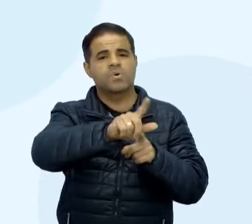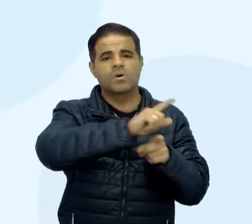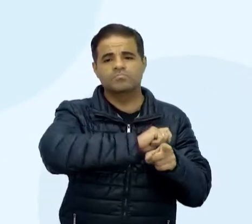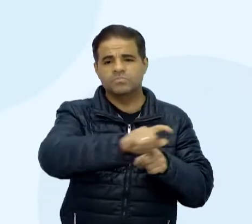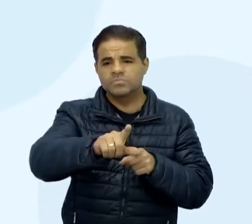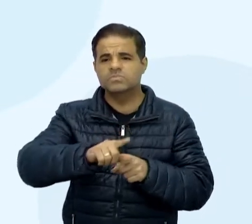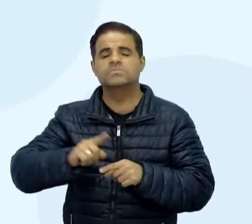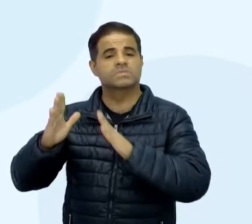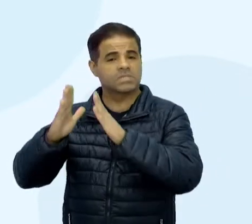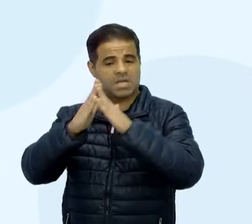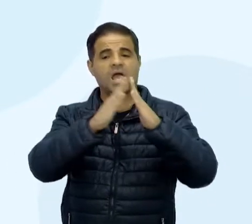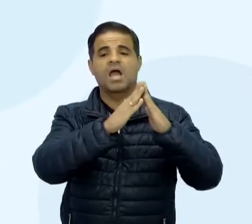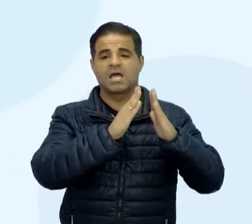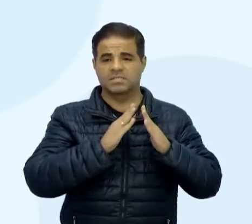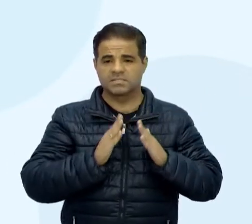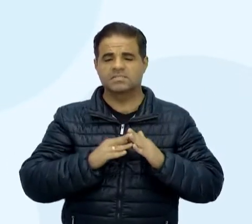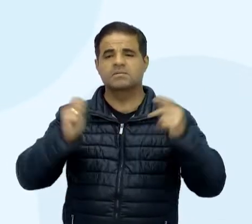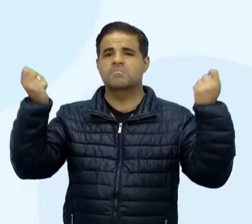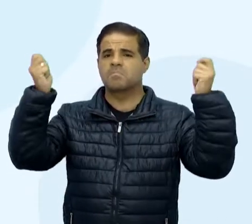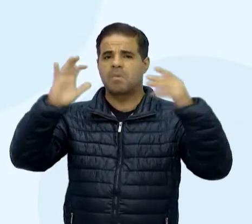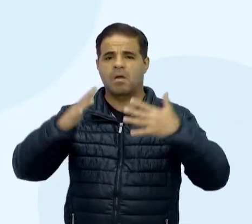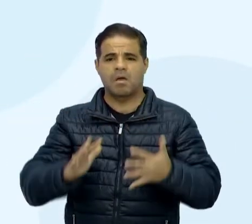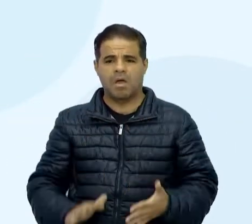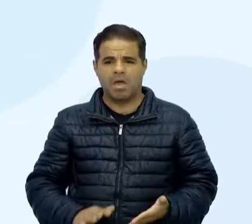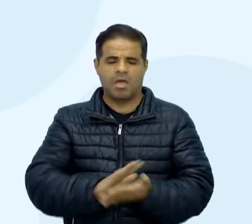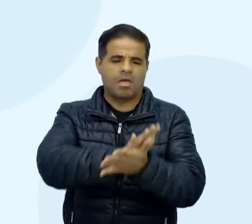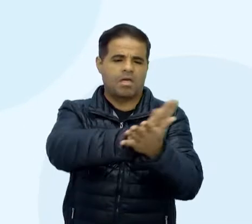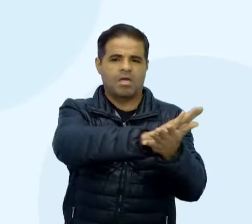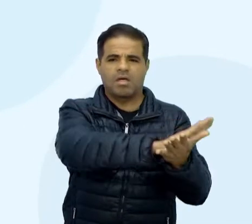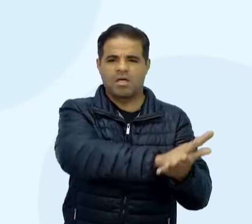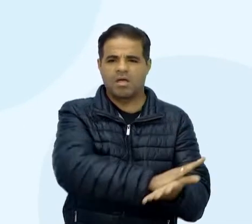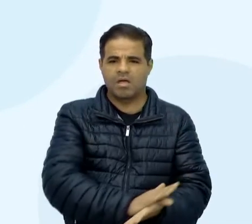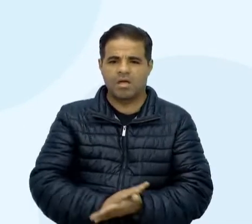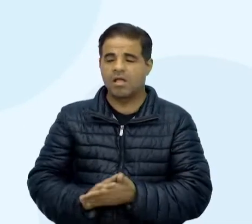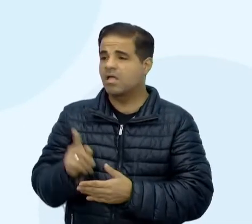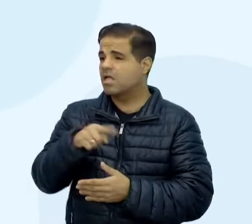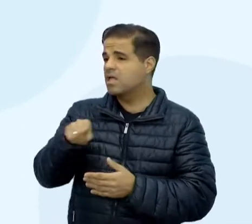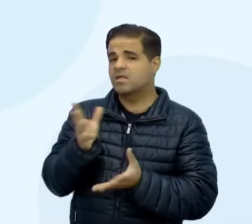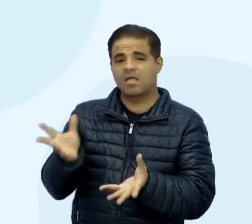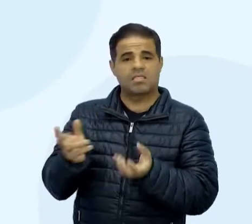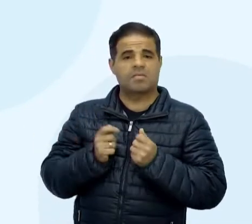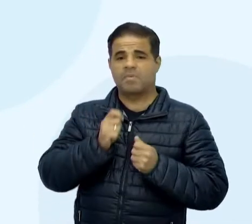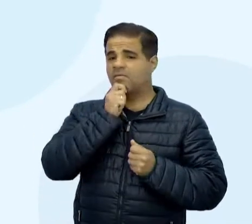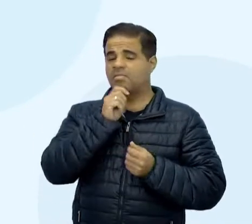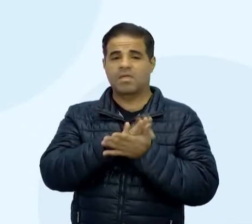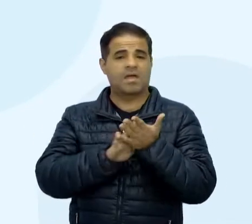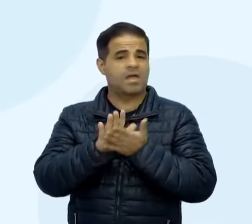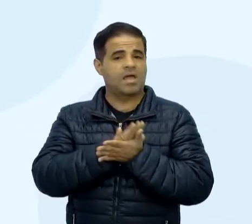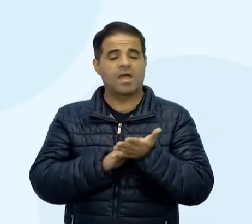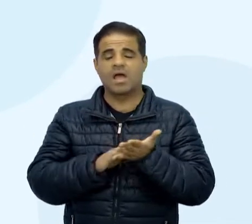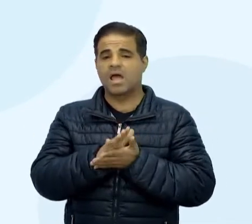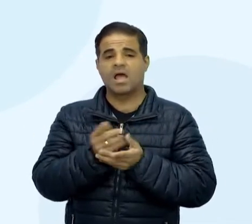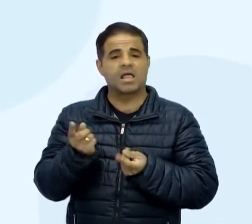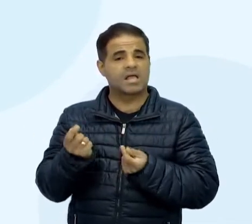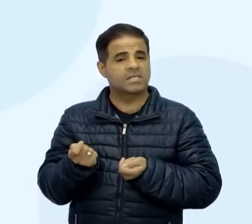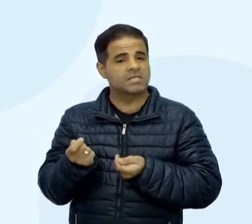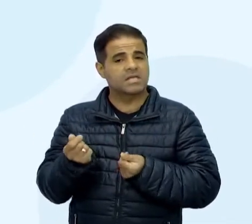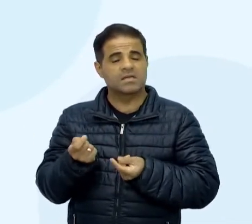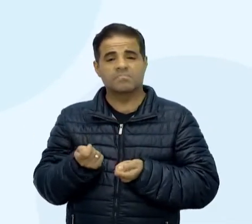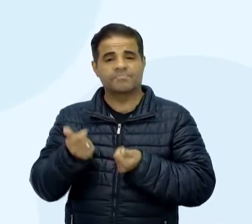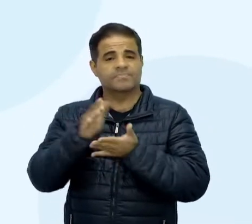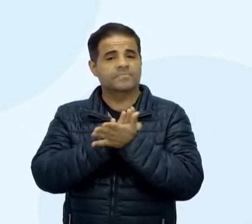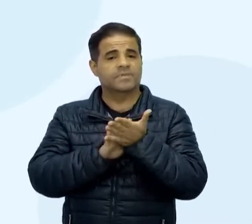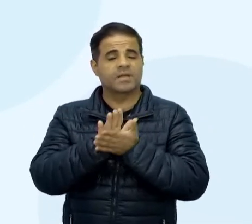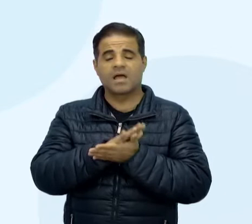de suas casas, que eram demolidas. Eles não recebiam quaisquer indenização por isso